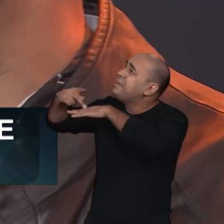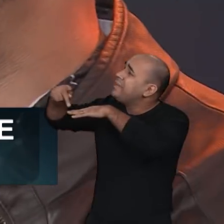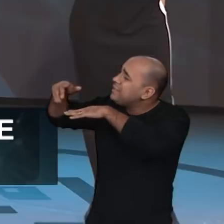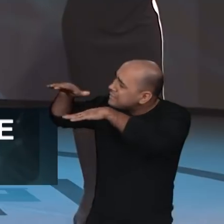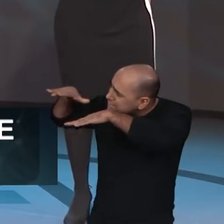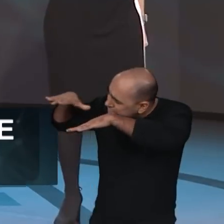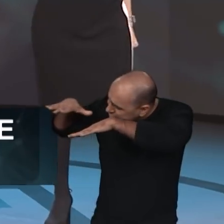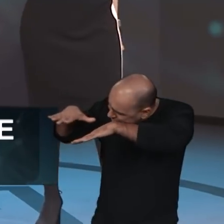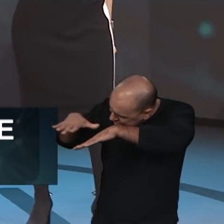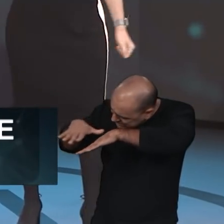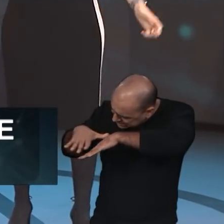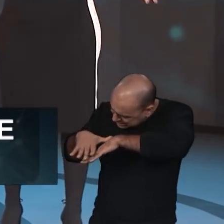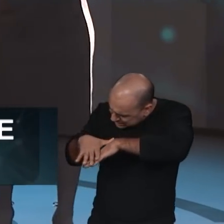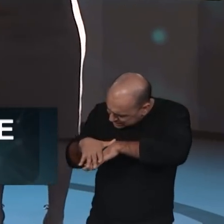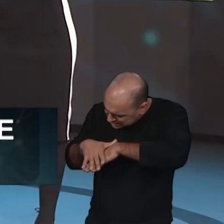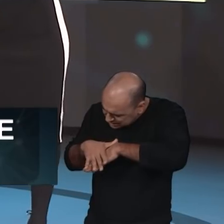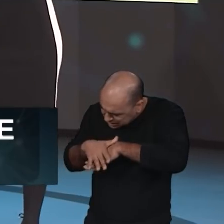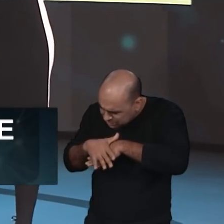teus pés,